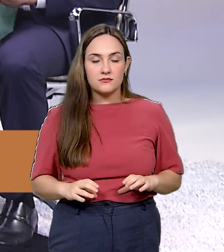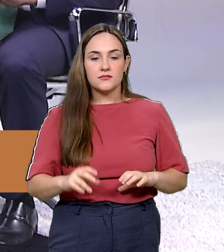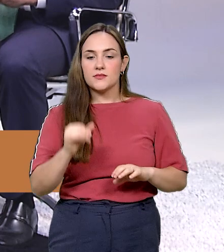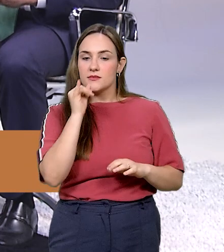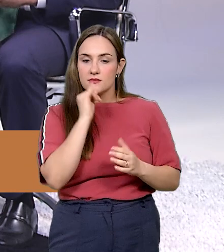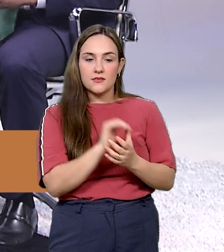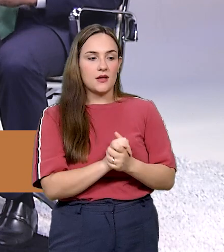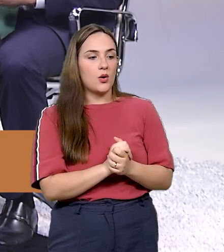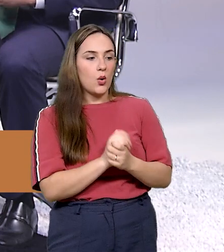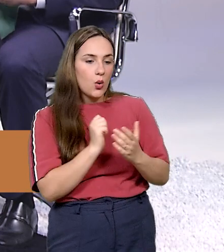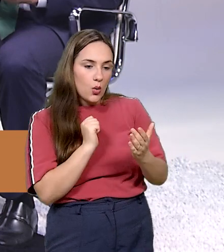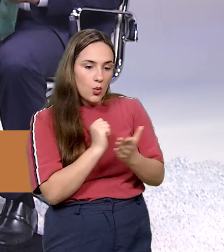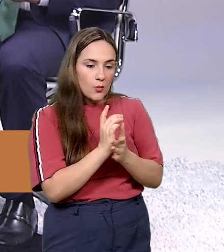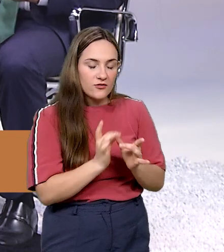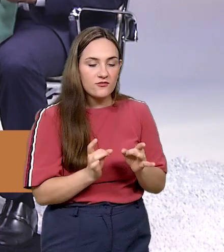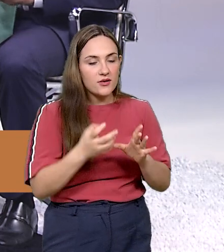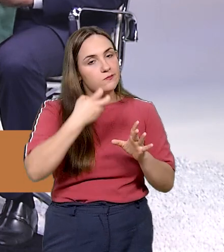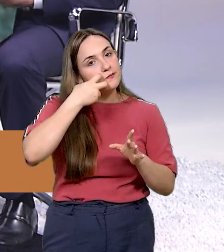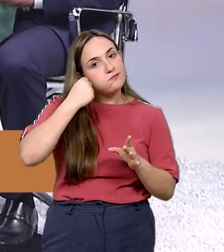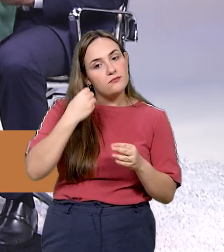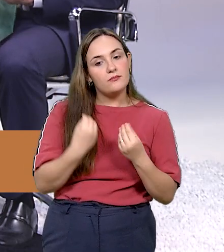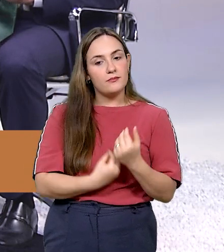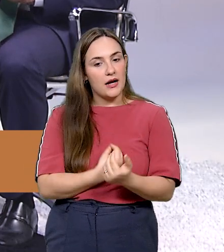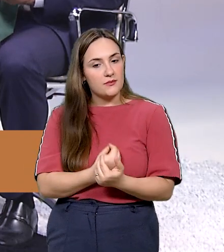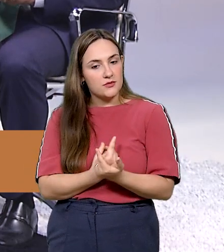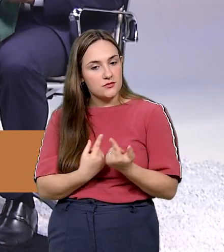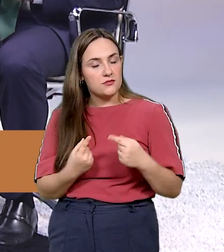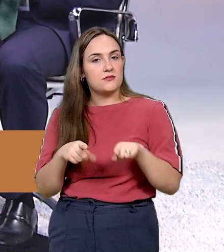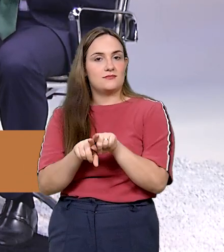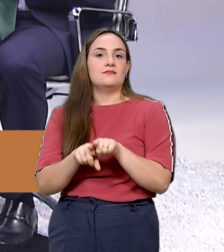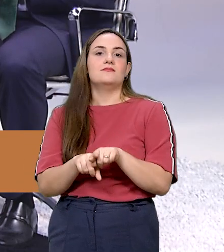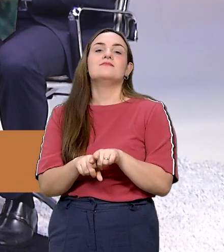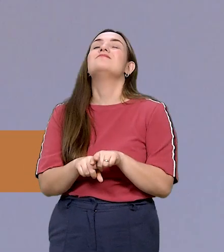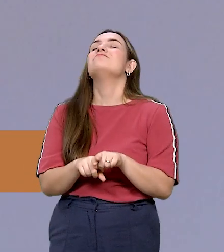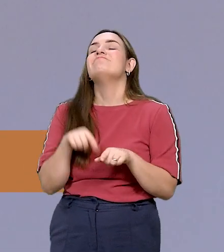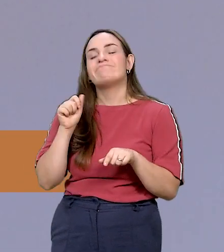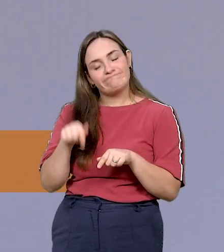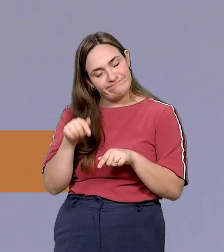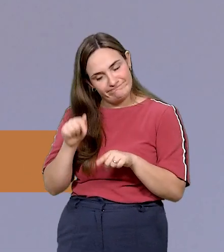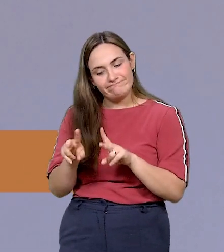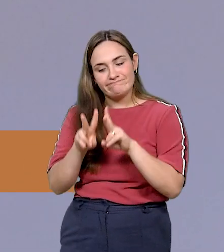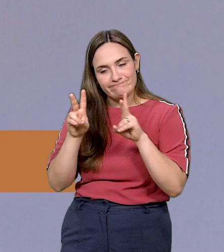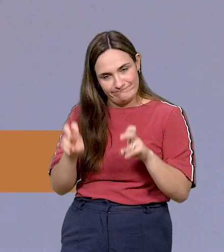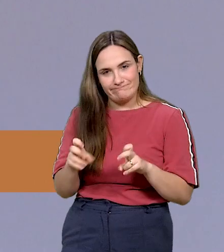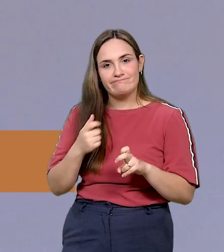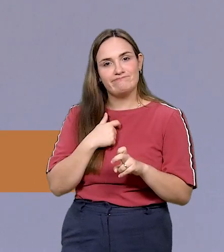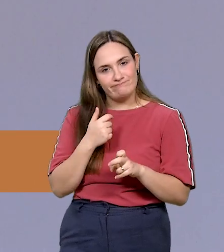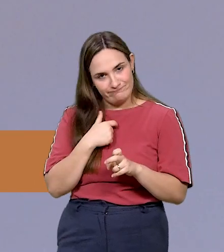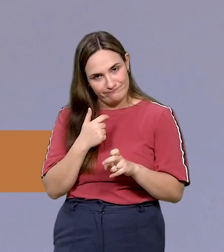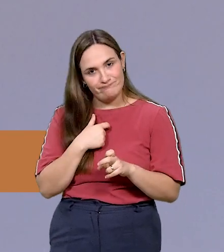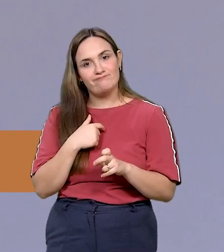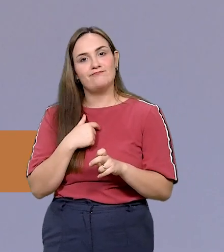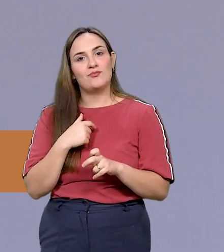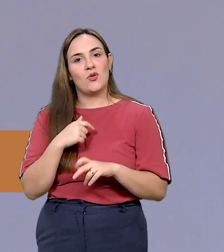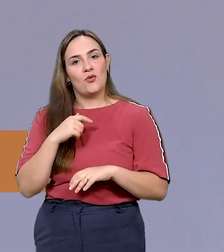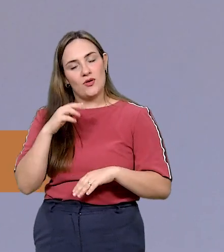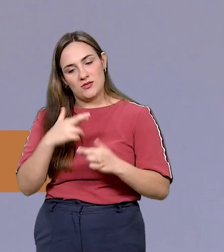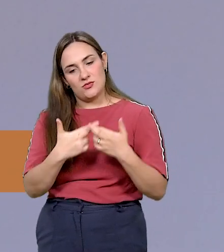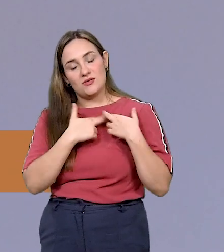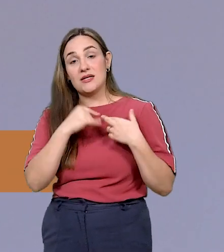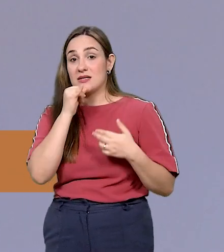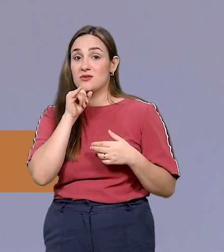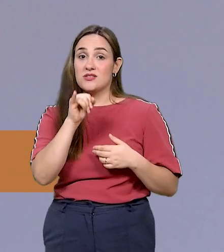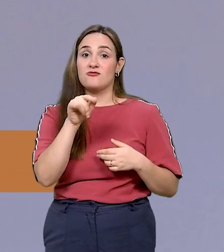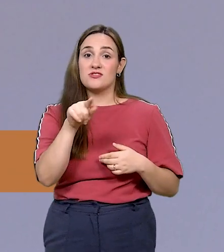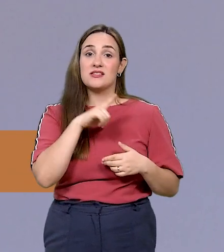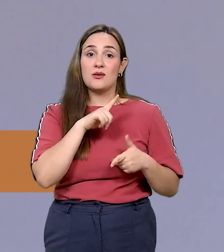cidadania, compra e venda, participação na economia, tudo isso vem desaguar ali no nosso núcleo. Então, se você tem um problema